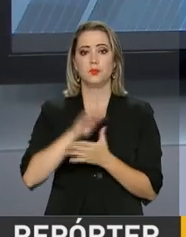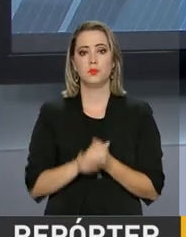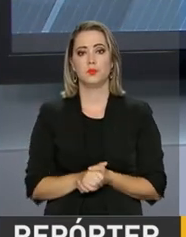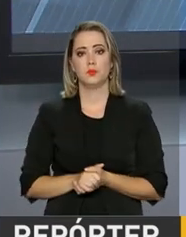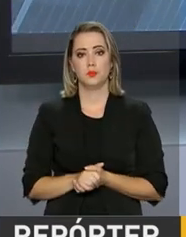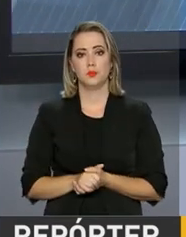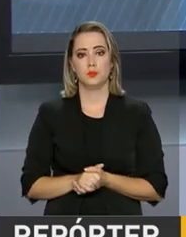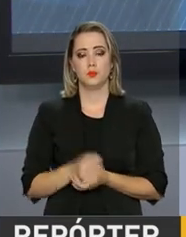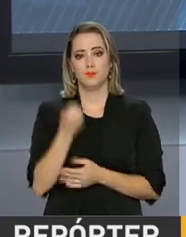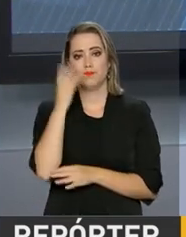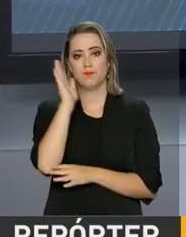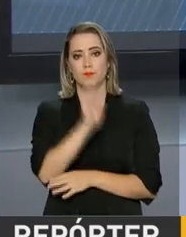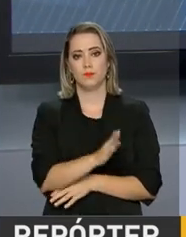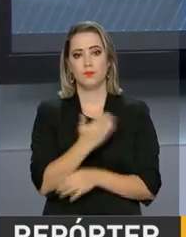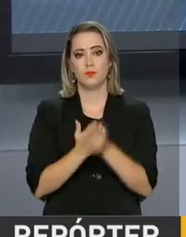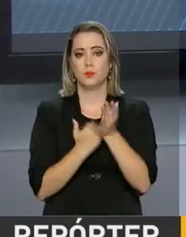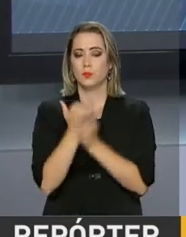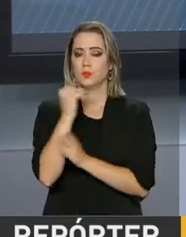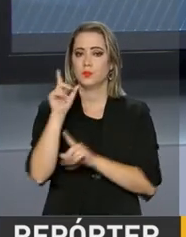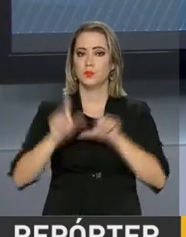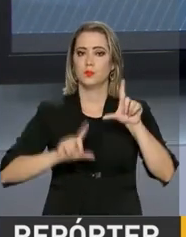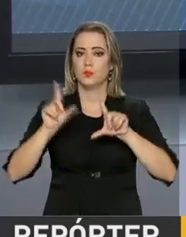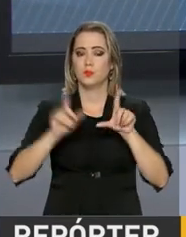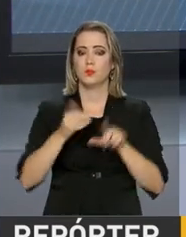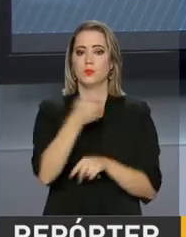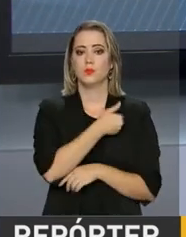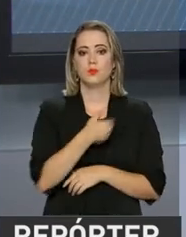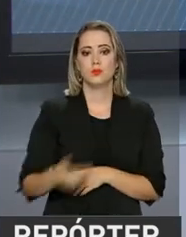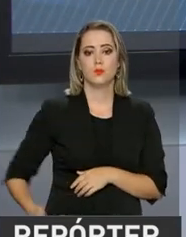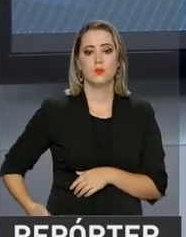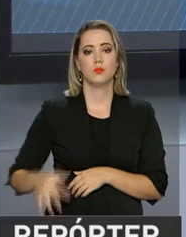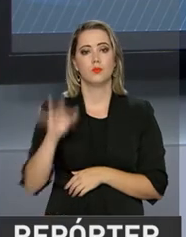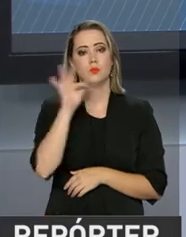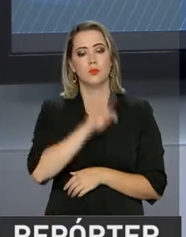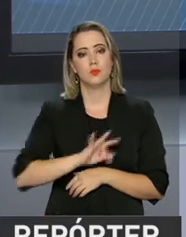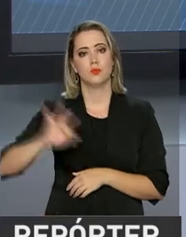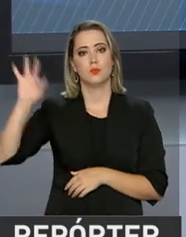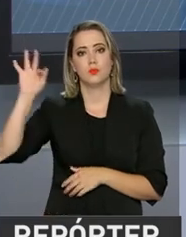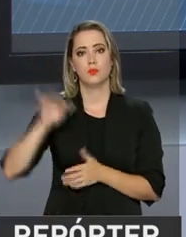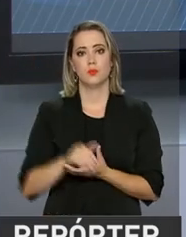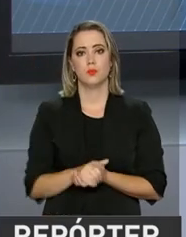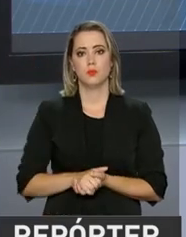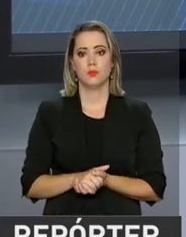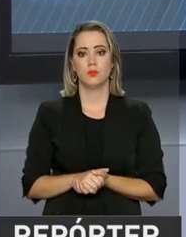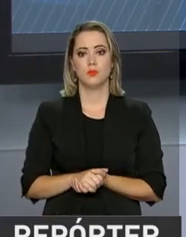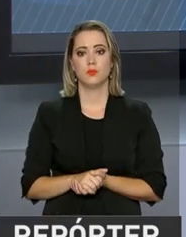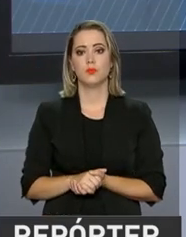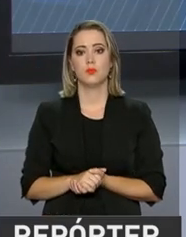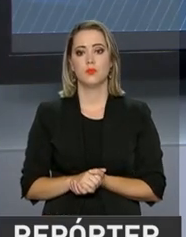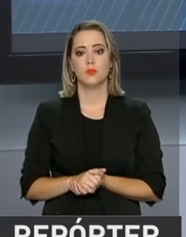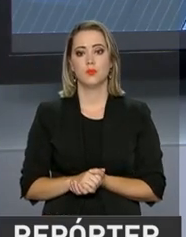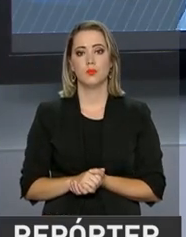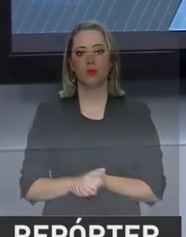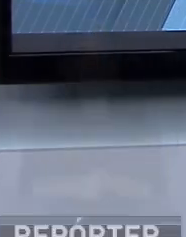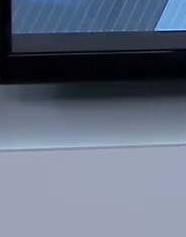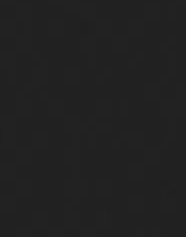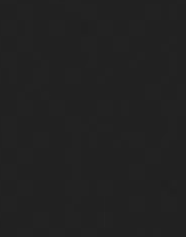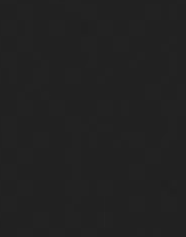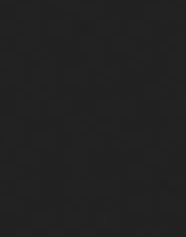nbr uma ótima tarde pra você continue com a gente aqui na nbr a tv do governo federal